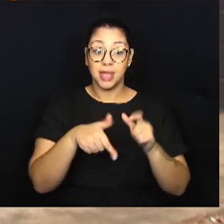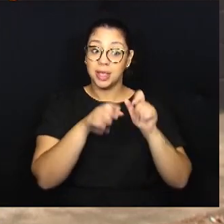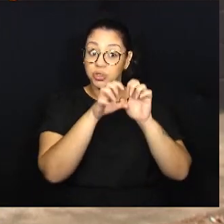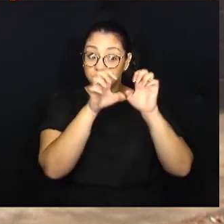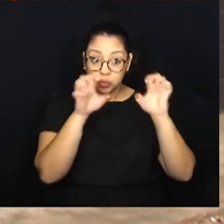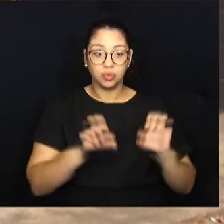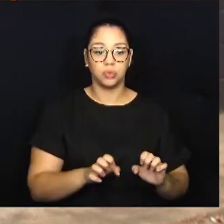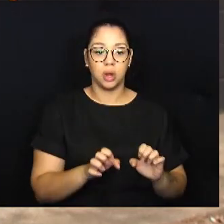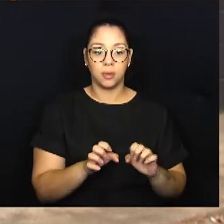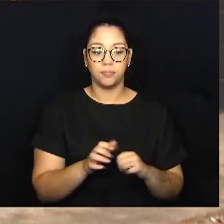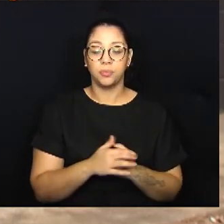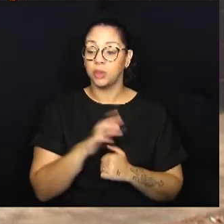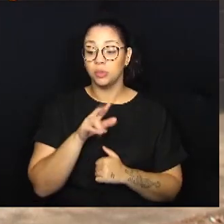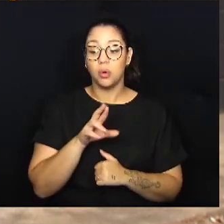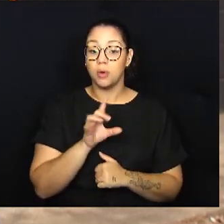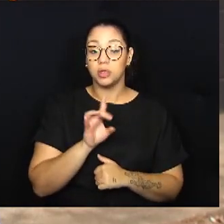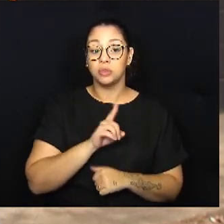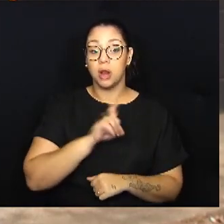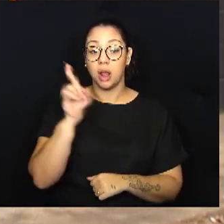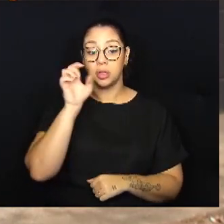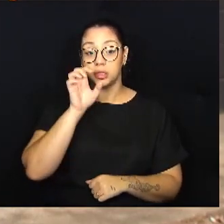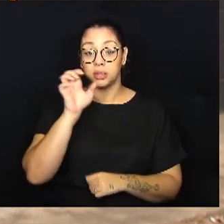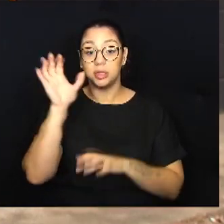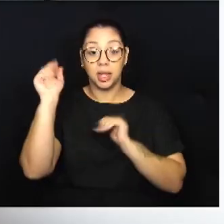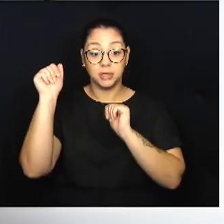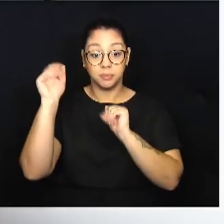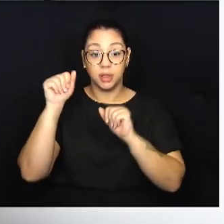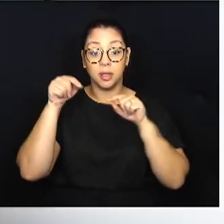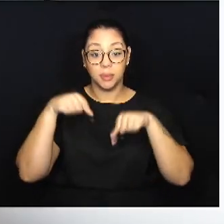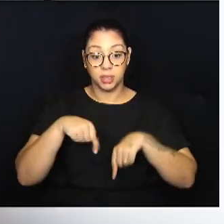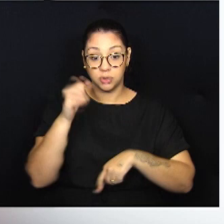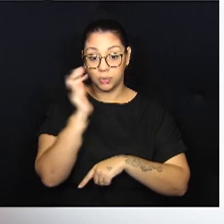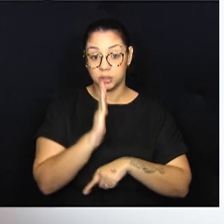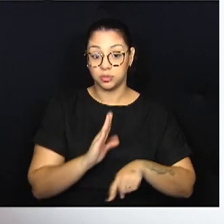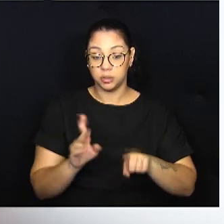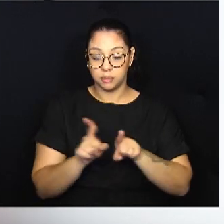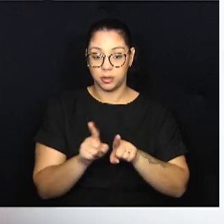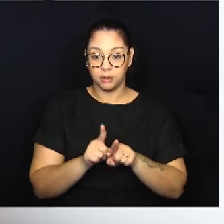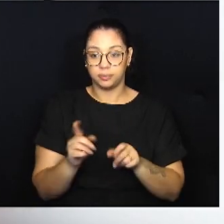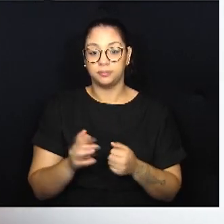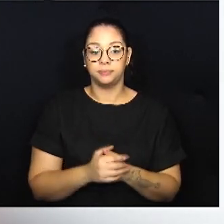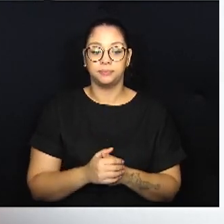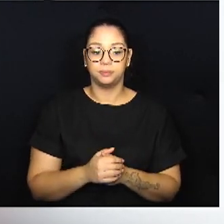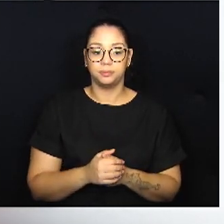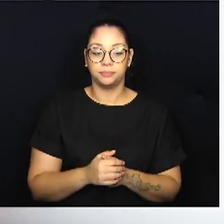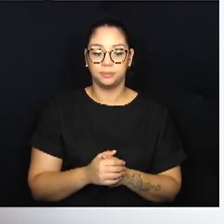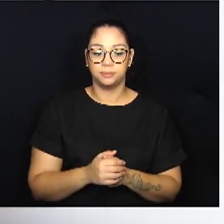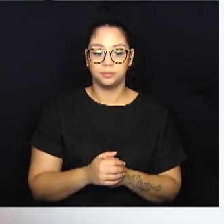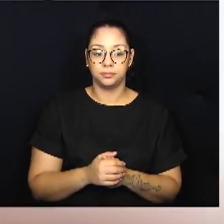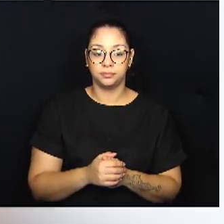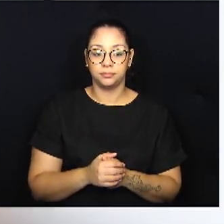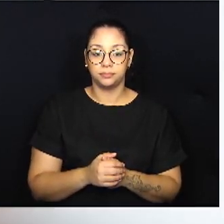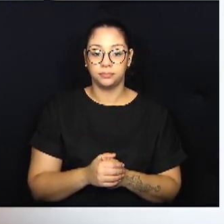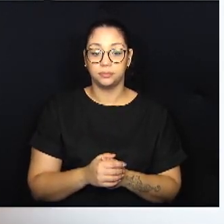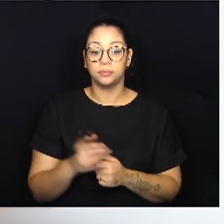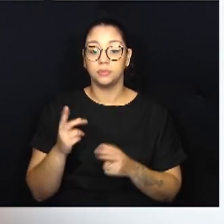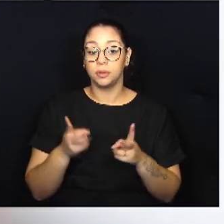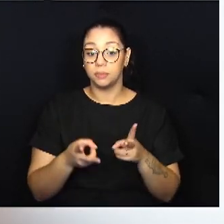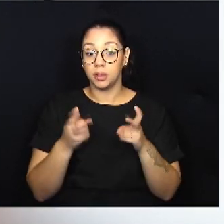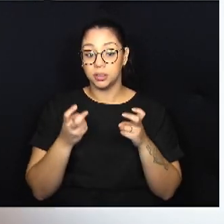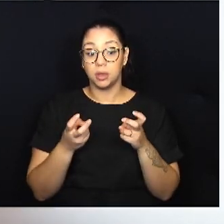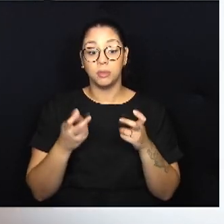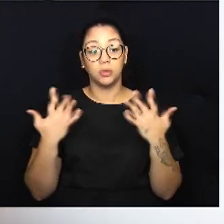só lá na Espanha, mas aqui no Brasil também. A gente tem reparado muito que a arte ela é uma